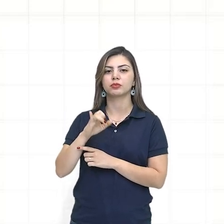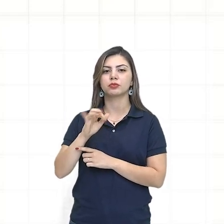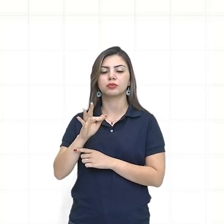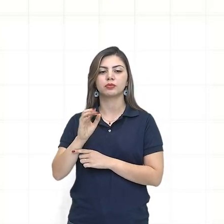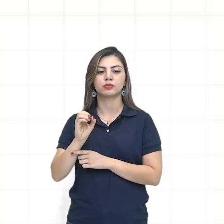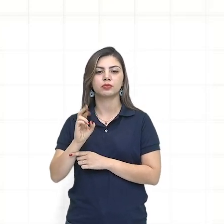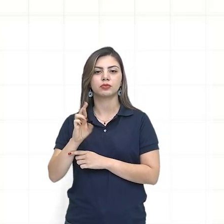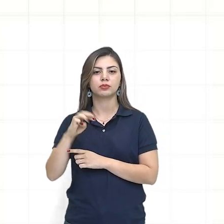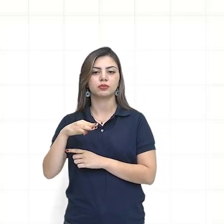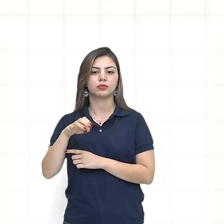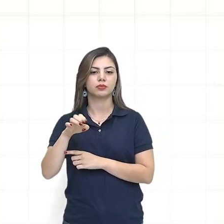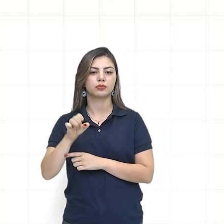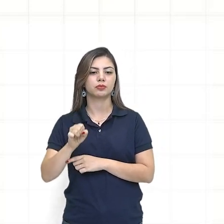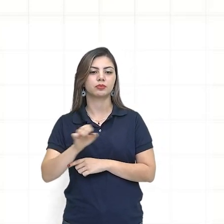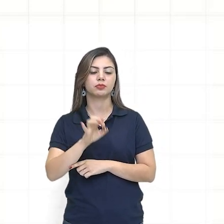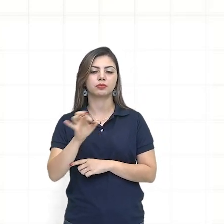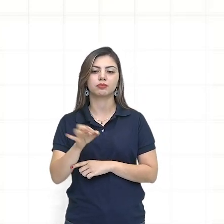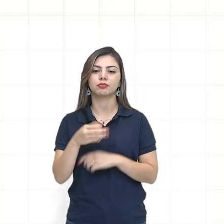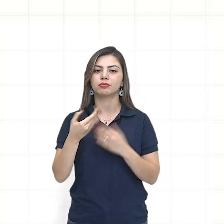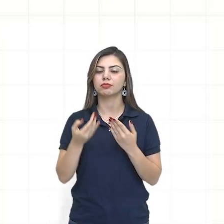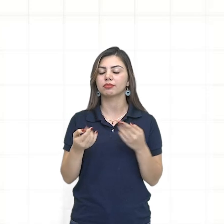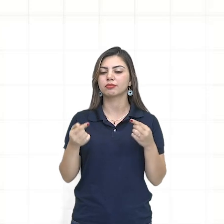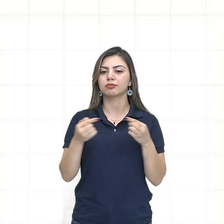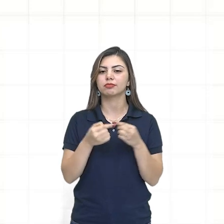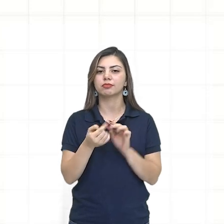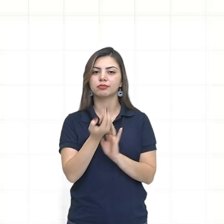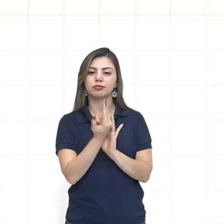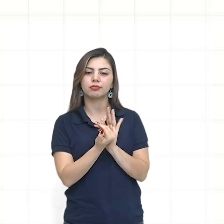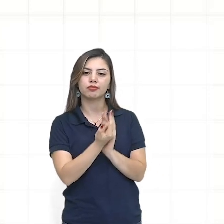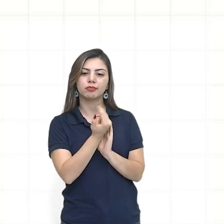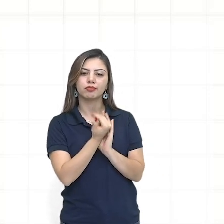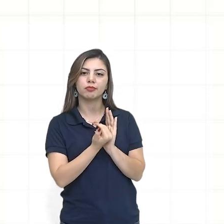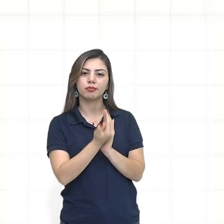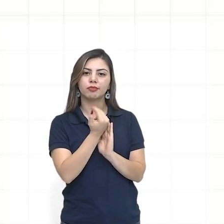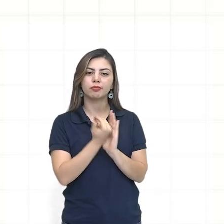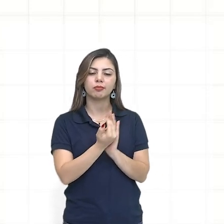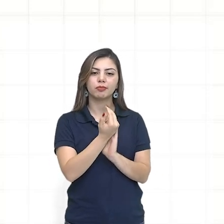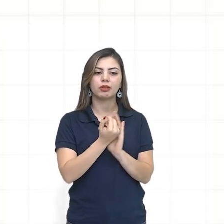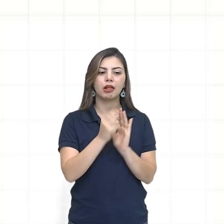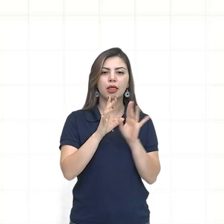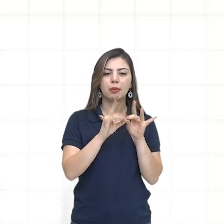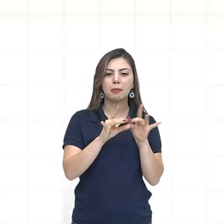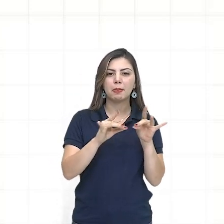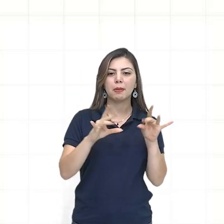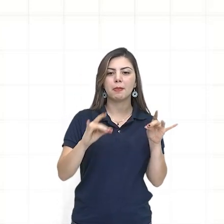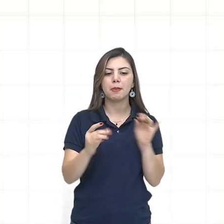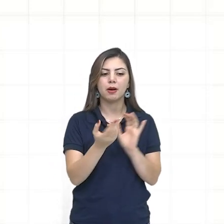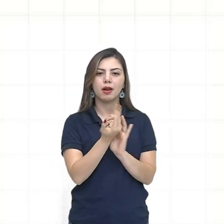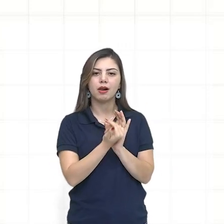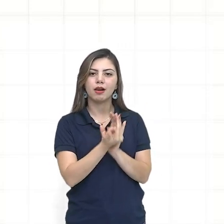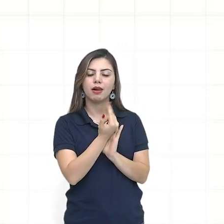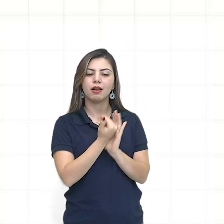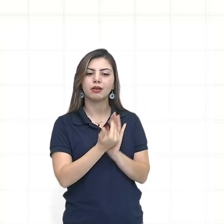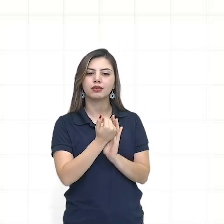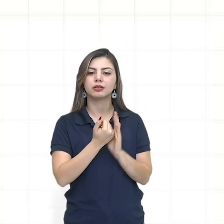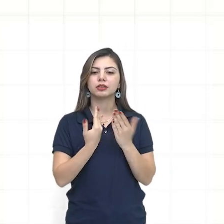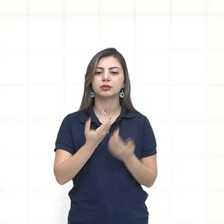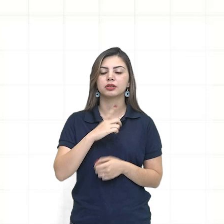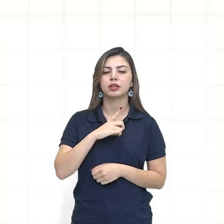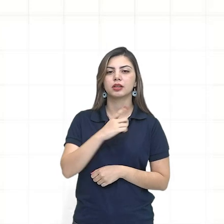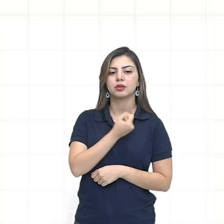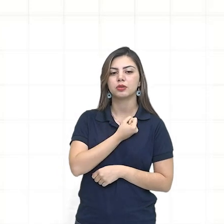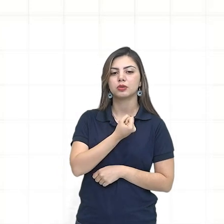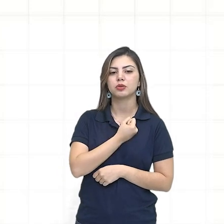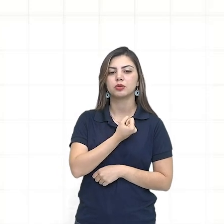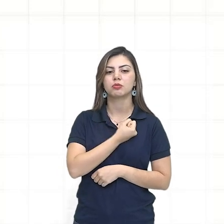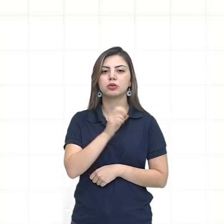cuneiformes, que são justamente essas gravuras que são entalhadas em barro. Então escrevia-se números em tábuas de barro